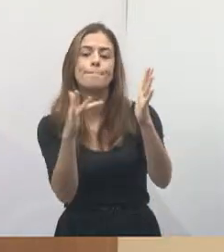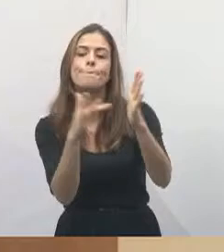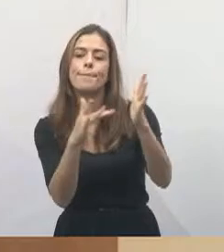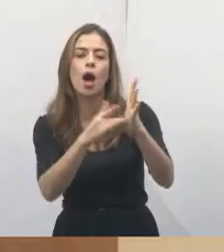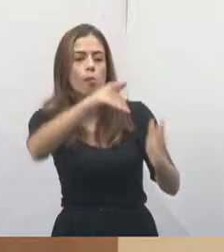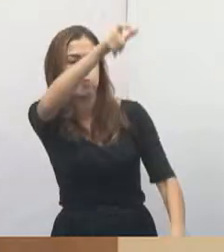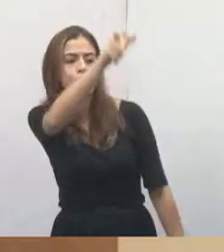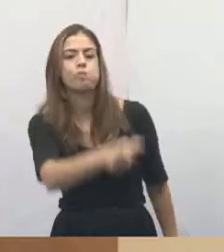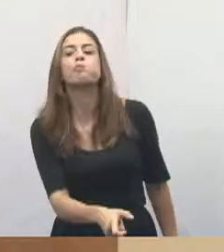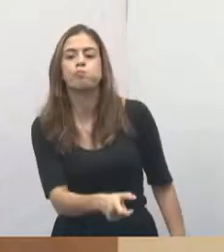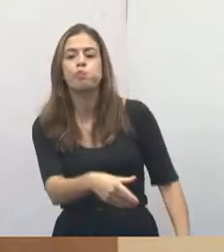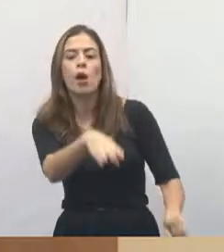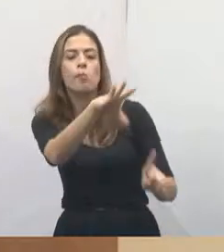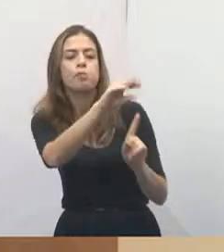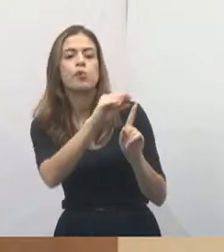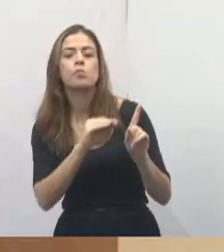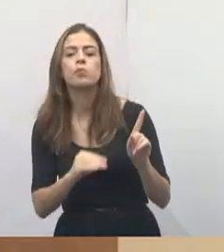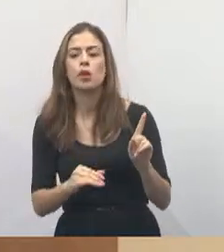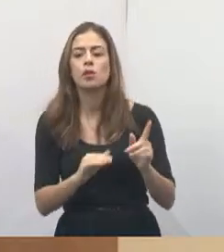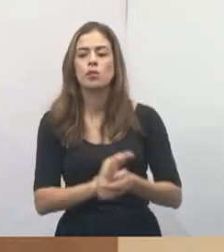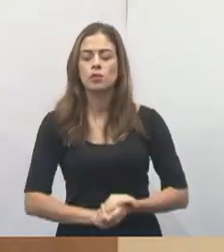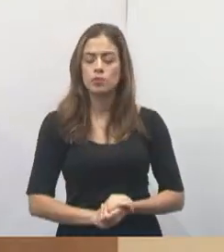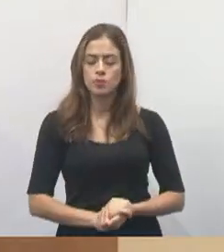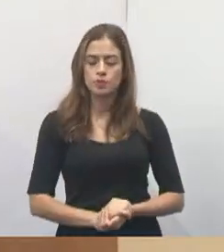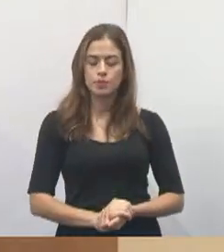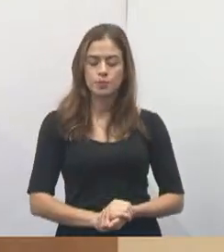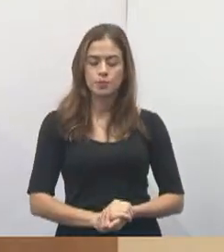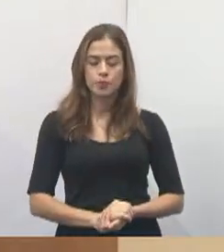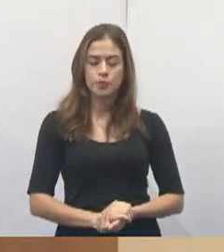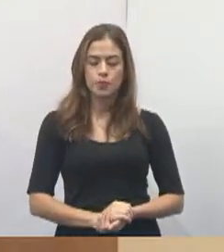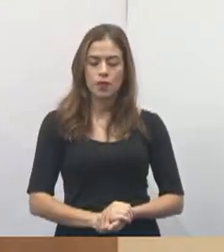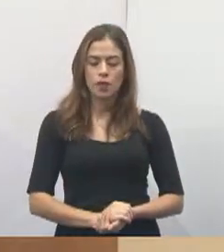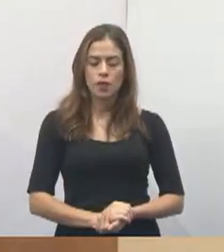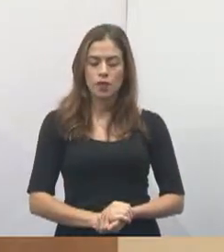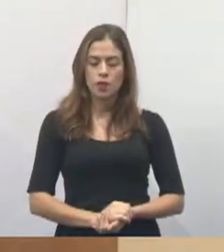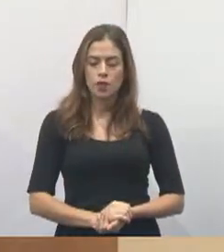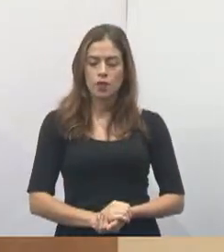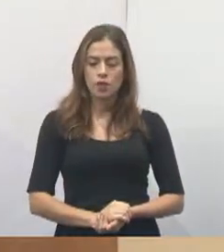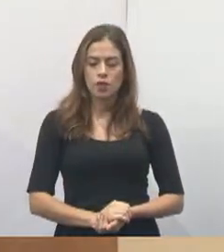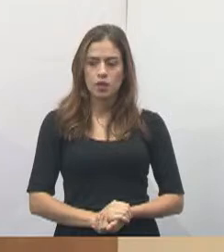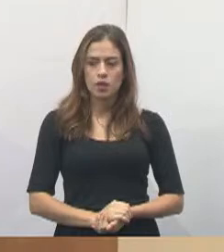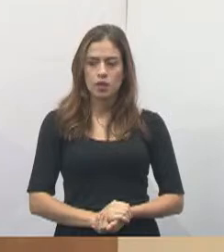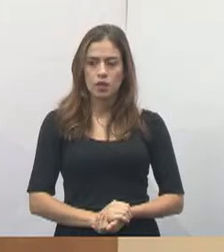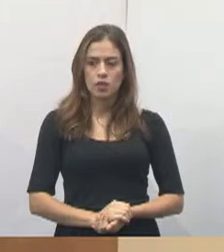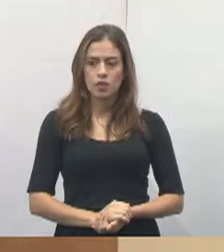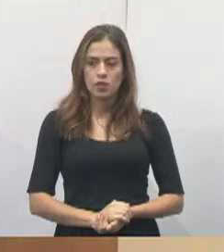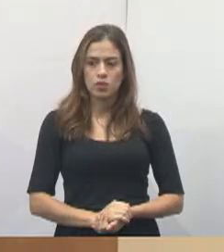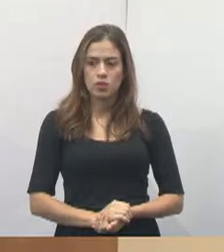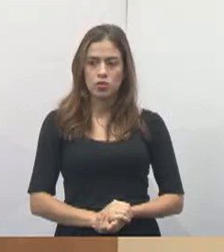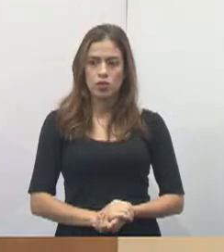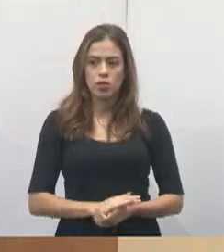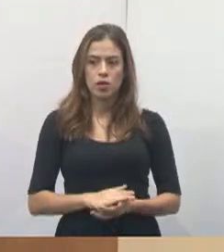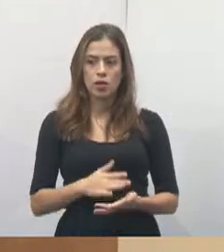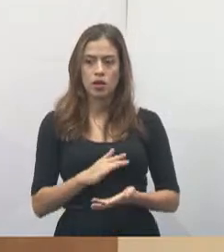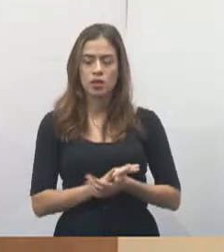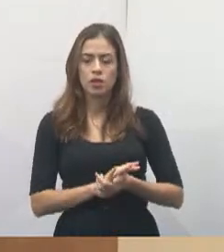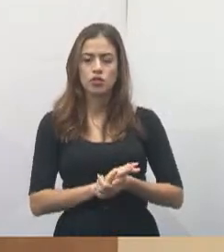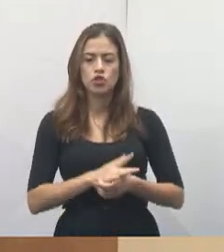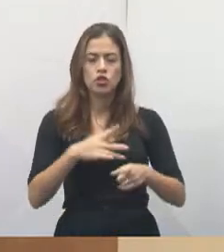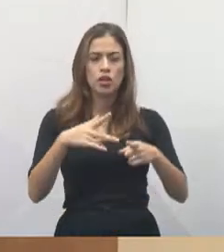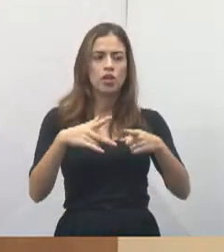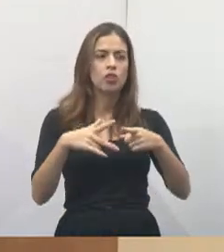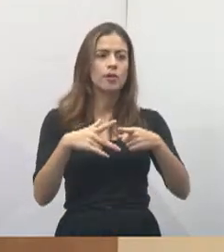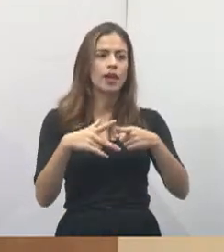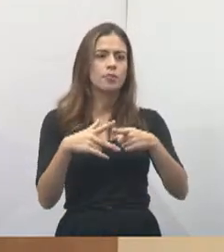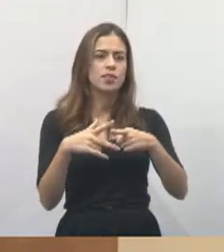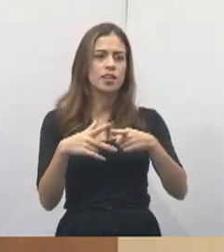recentemente, temos o stealthing, que é um ato de retirar a camisinha no ato sexual. Isso passou a